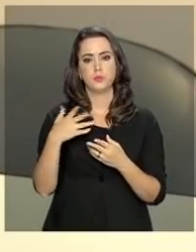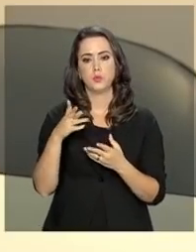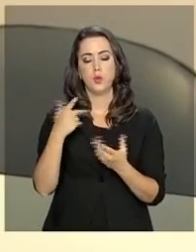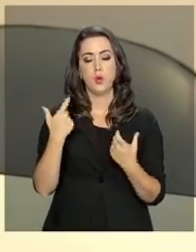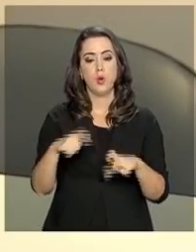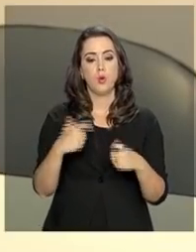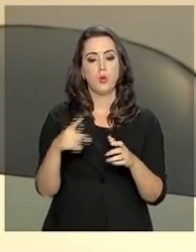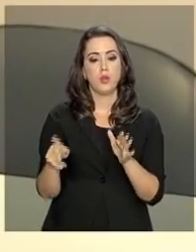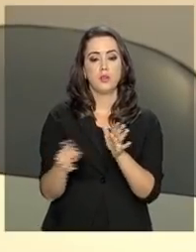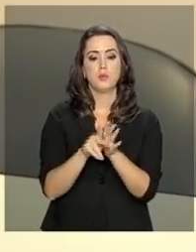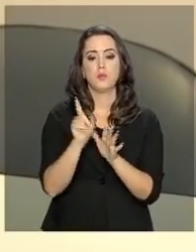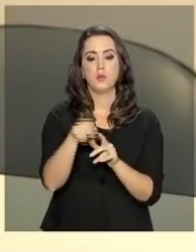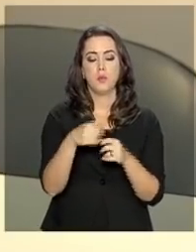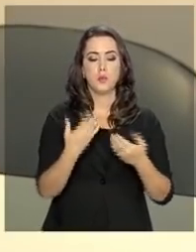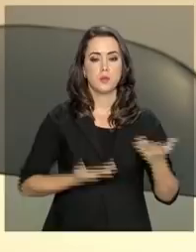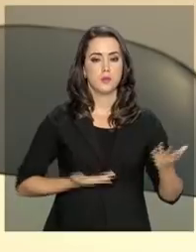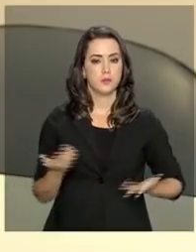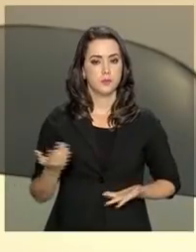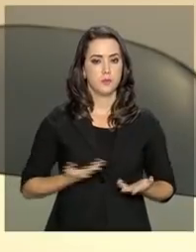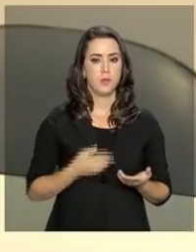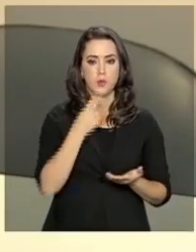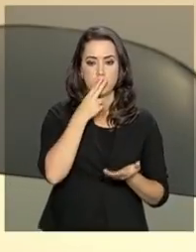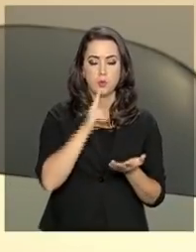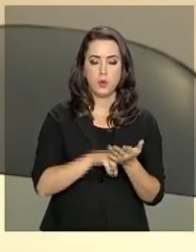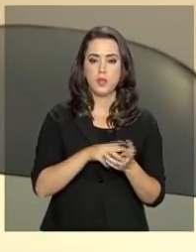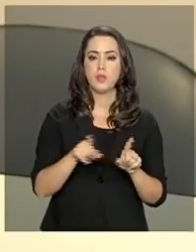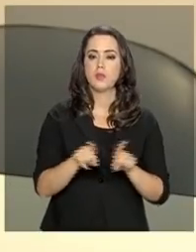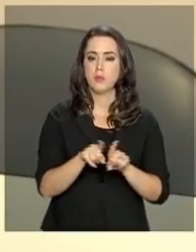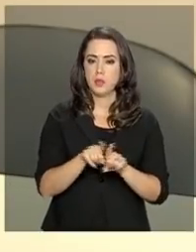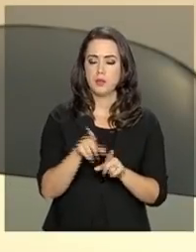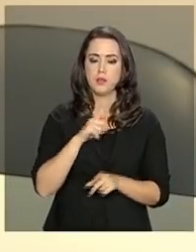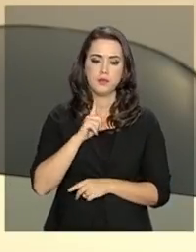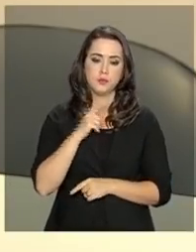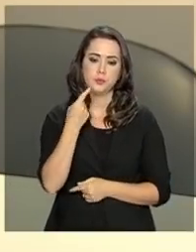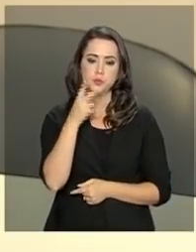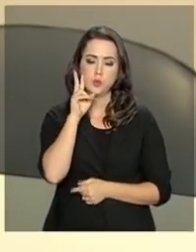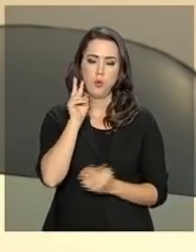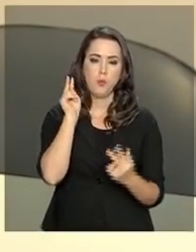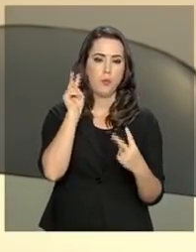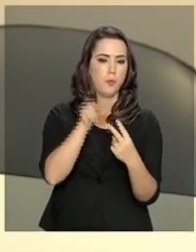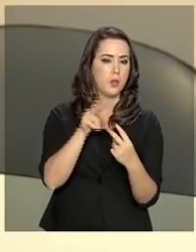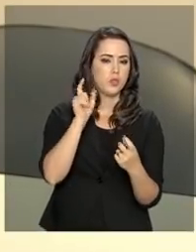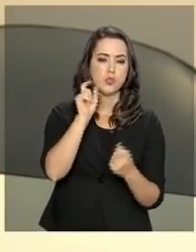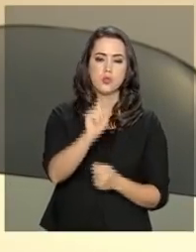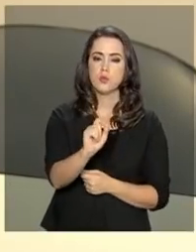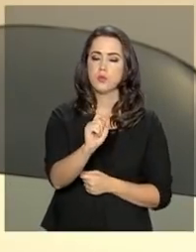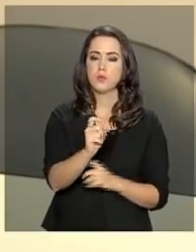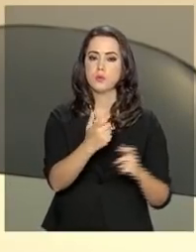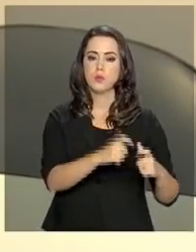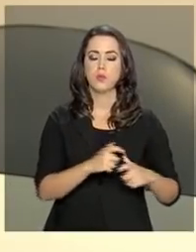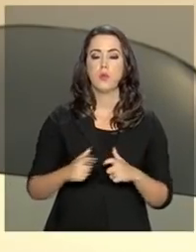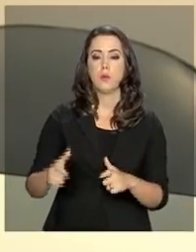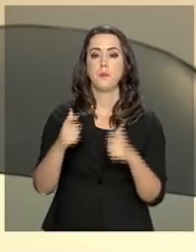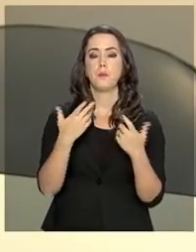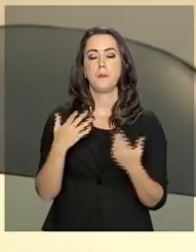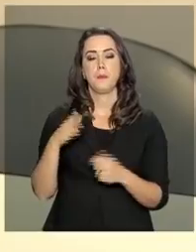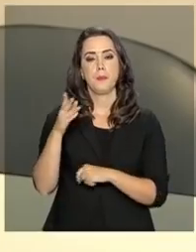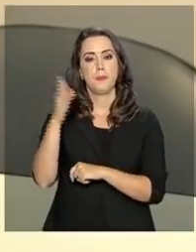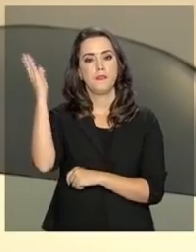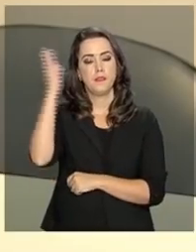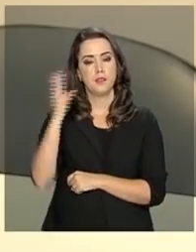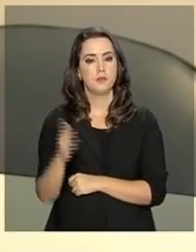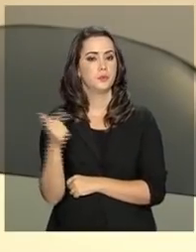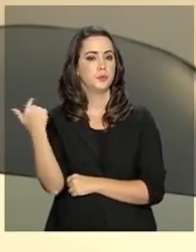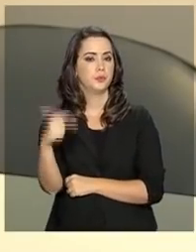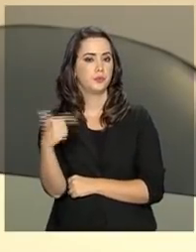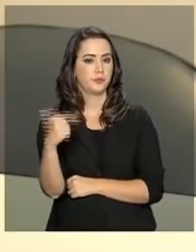de unidades de serviço o correio chega então é é visando mesmo essas cidades do brasil aonde